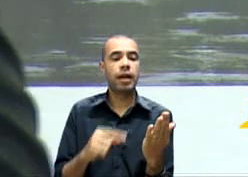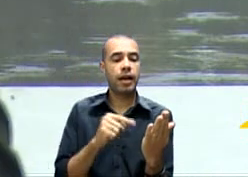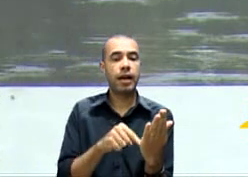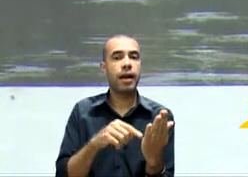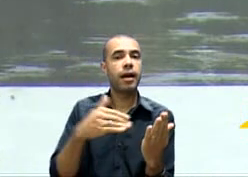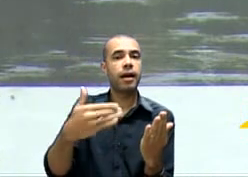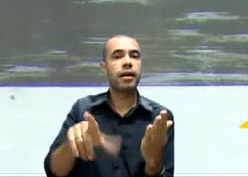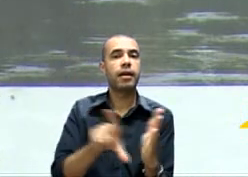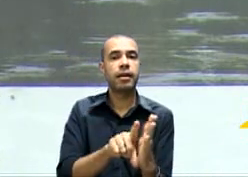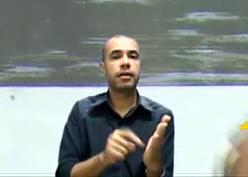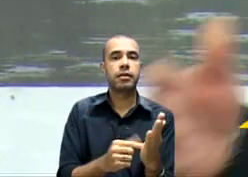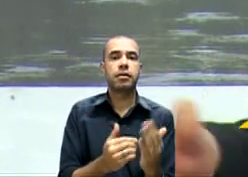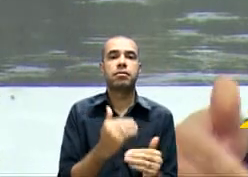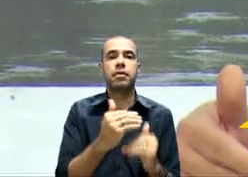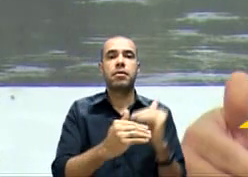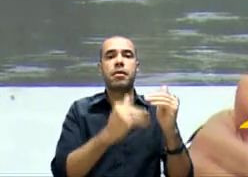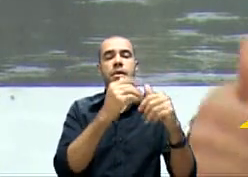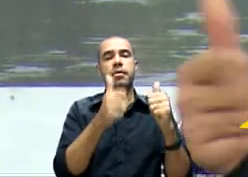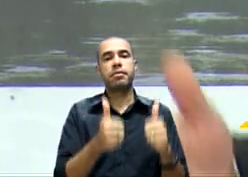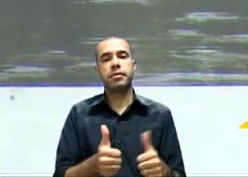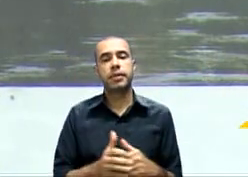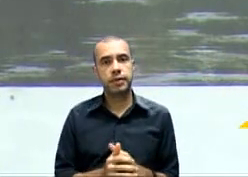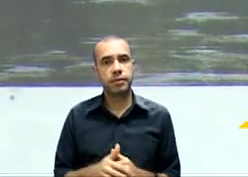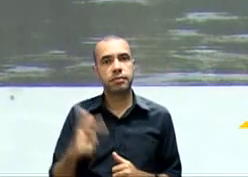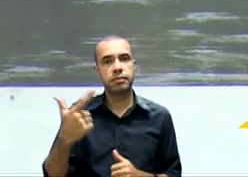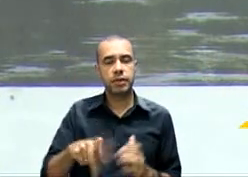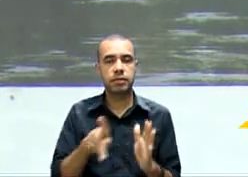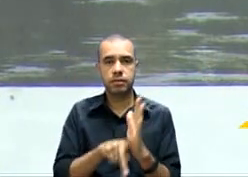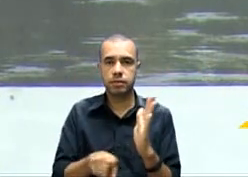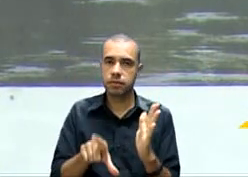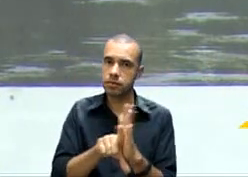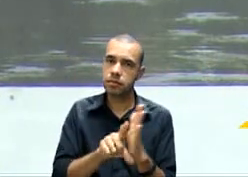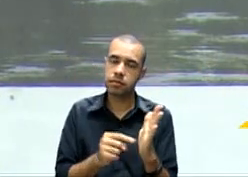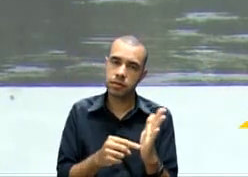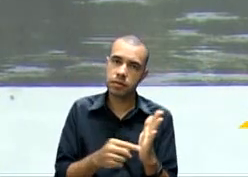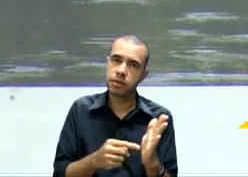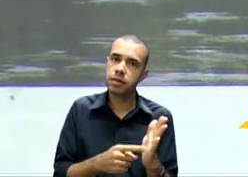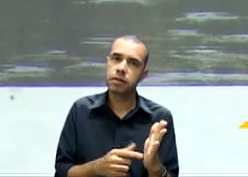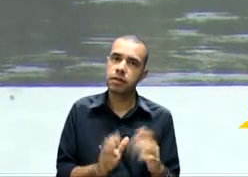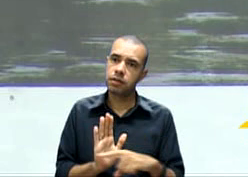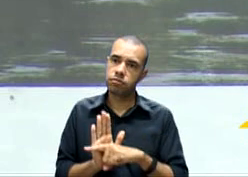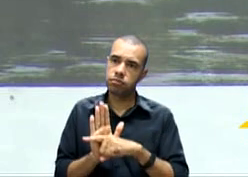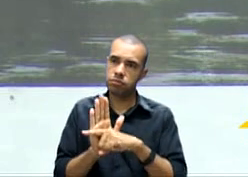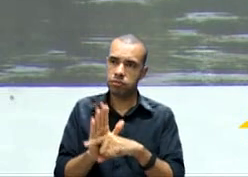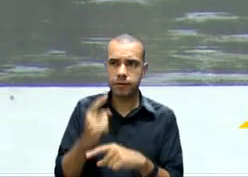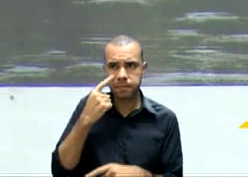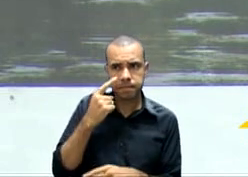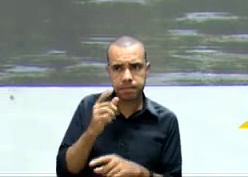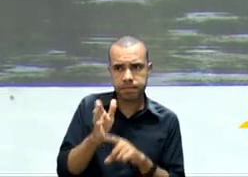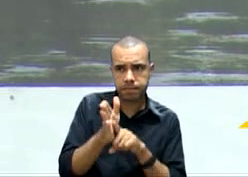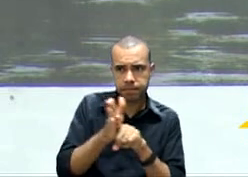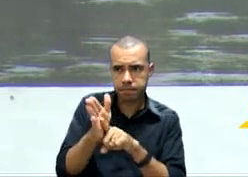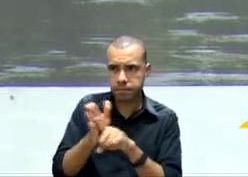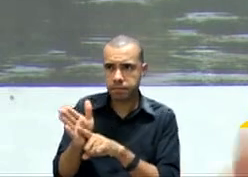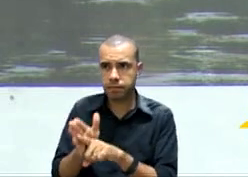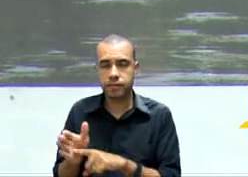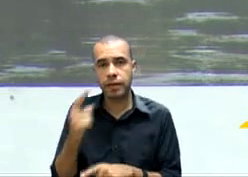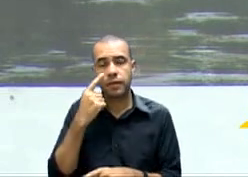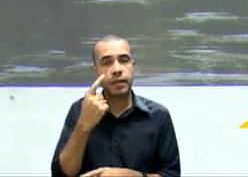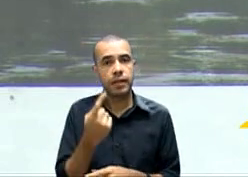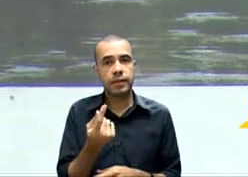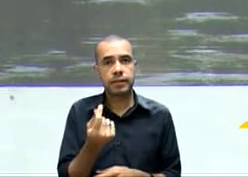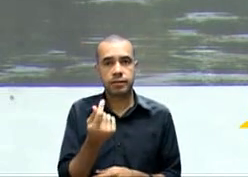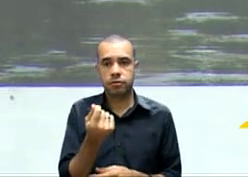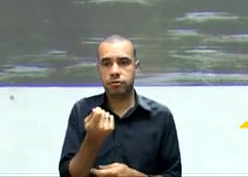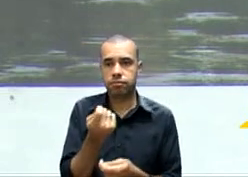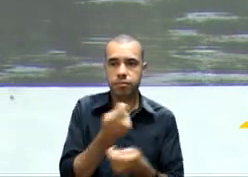prosperar. E mais um projeto de lei que vem naquela linha de incentivos fiscais para gerar para fomentar a